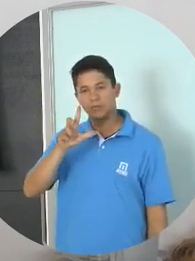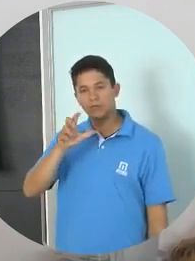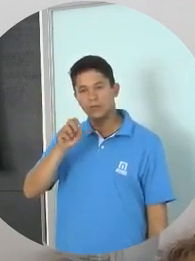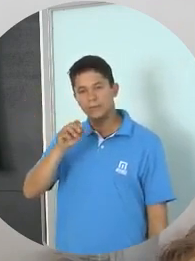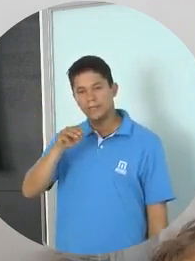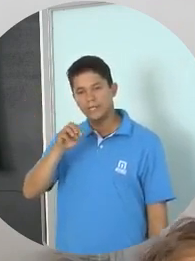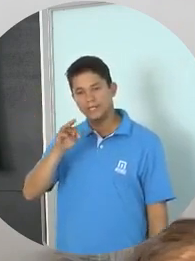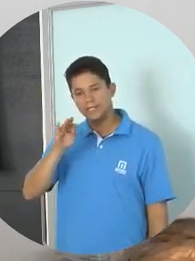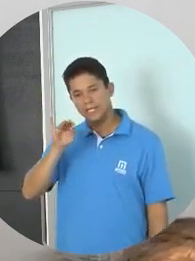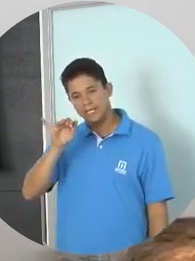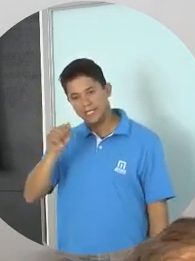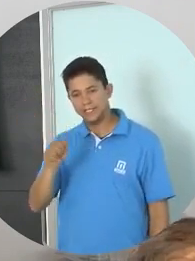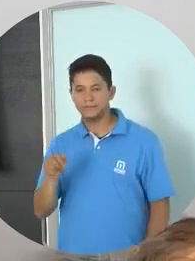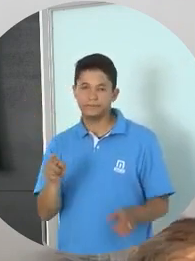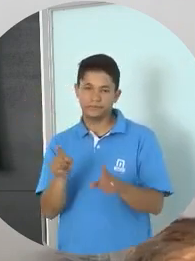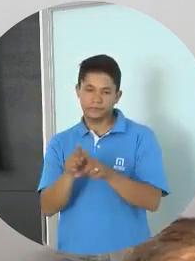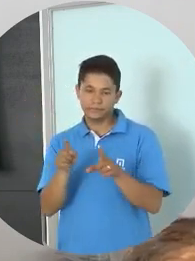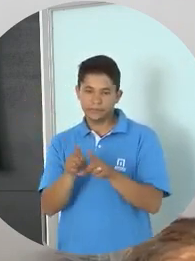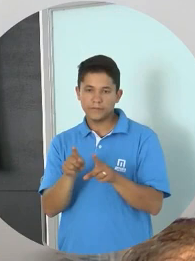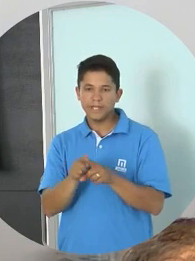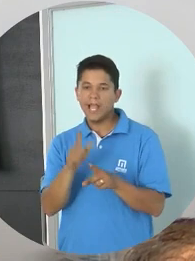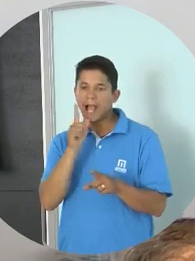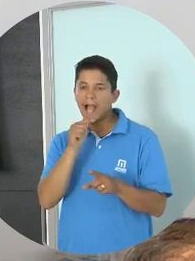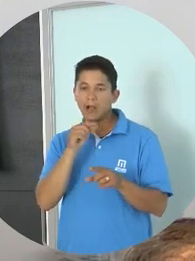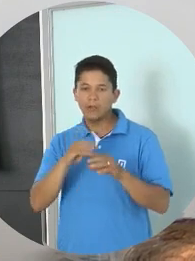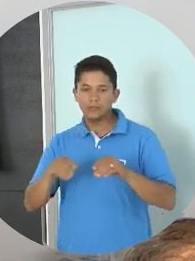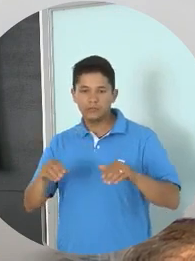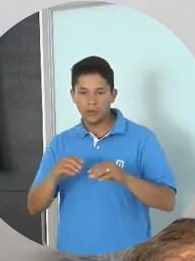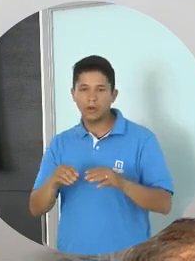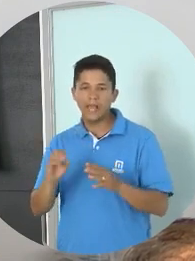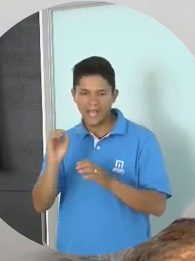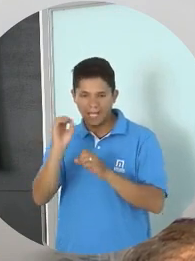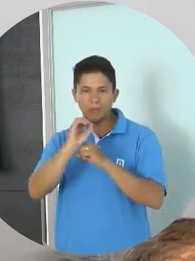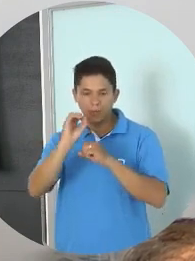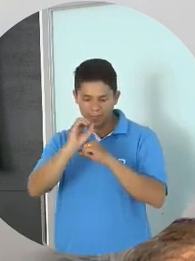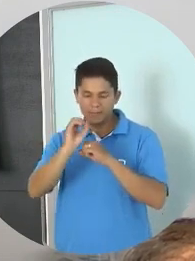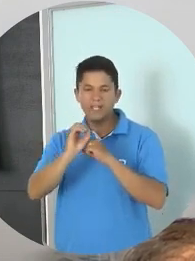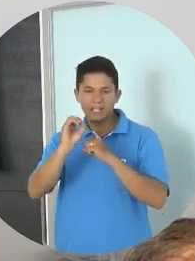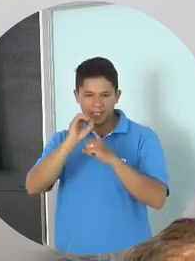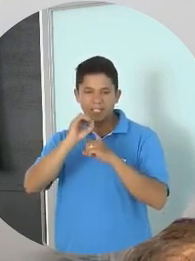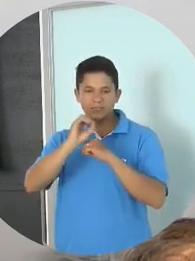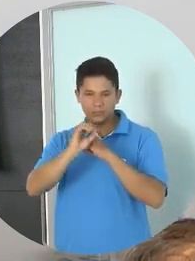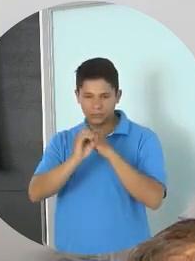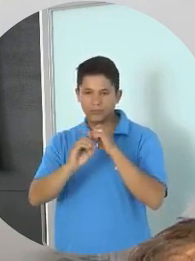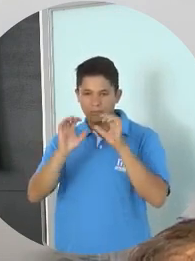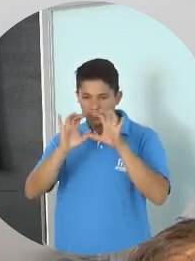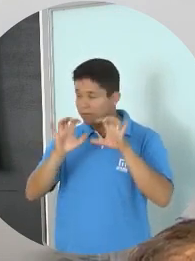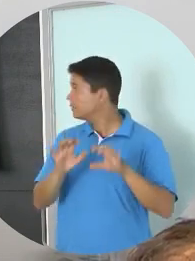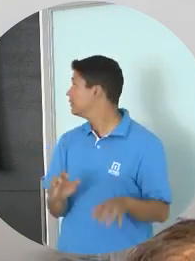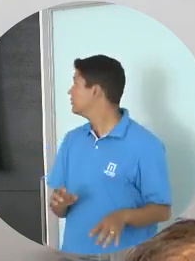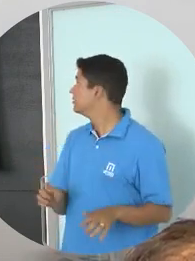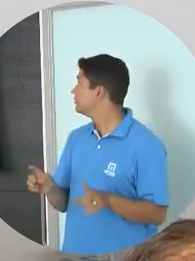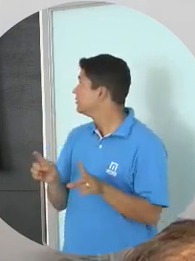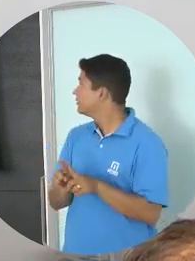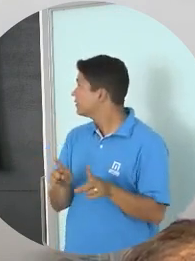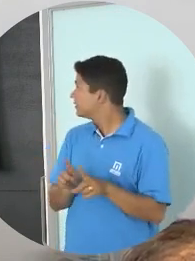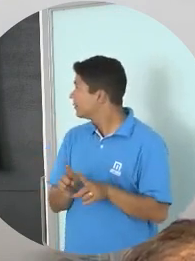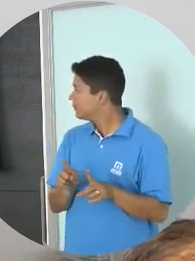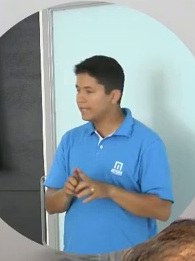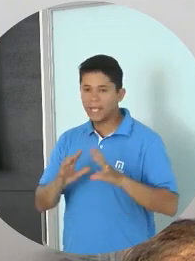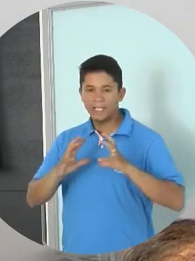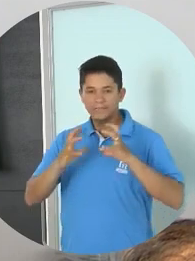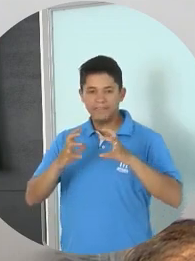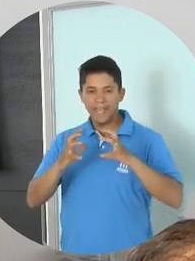solo. Nós iniciamos com solo argiloso e o formato da esfera